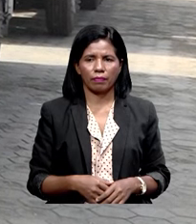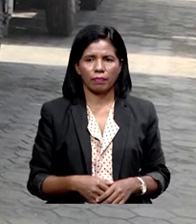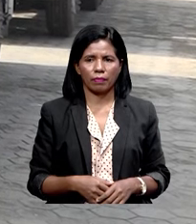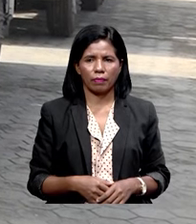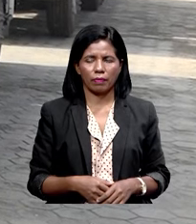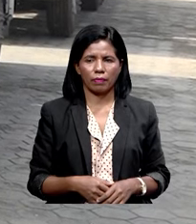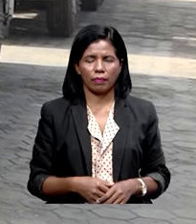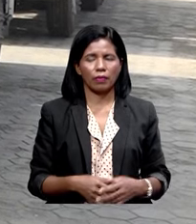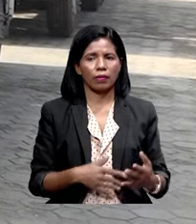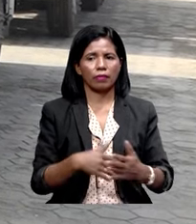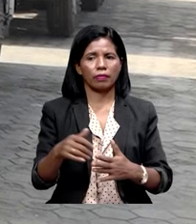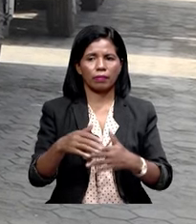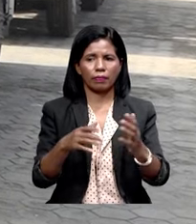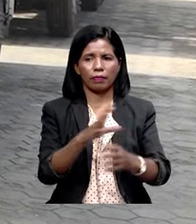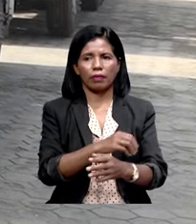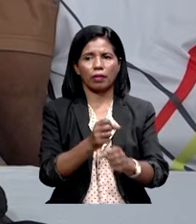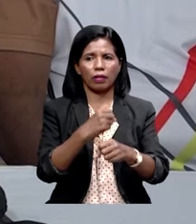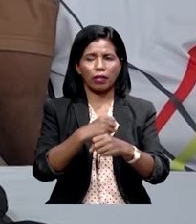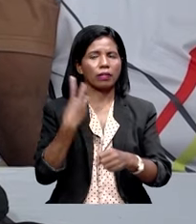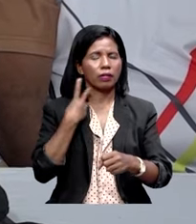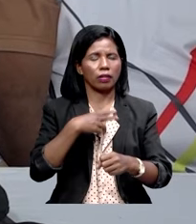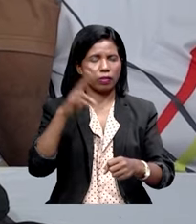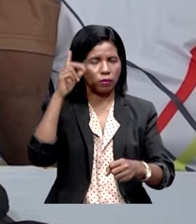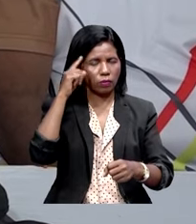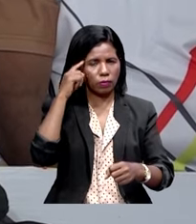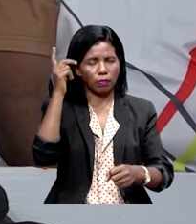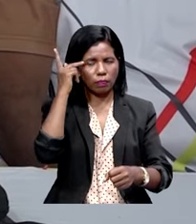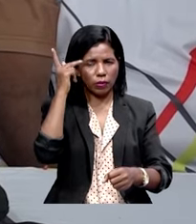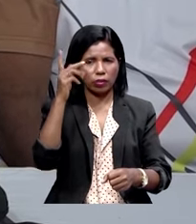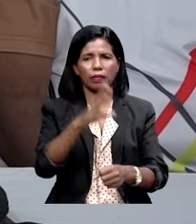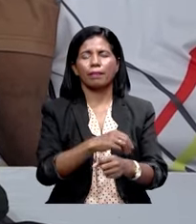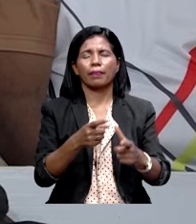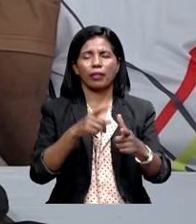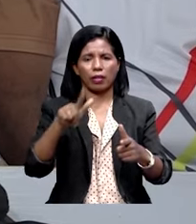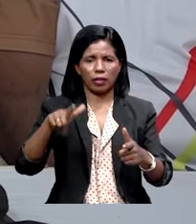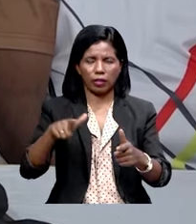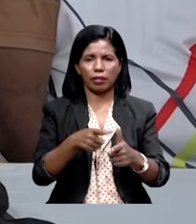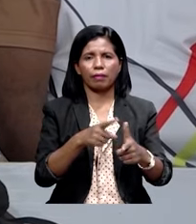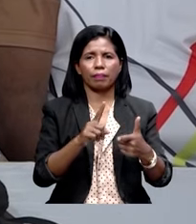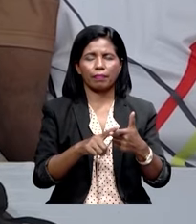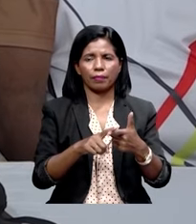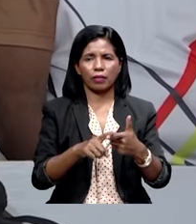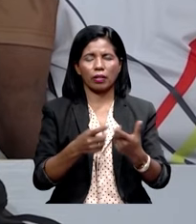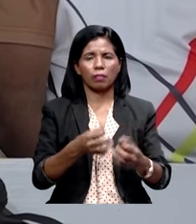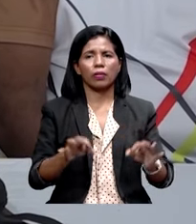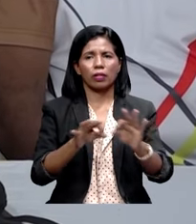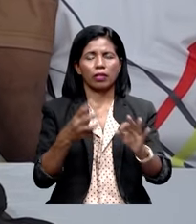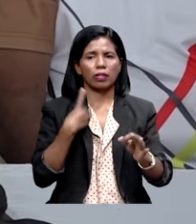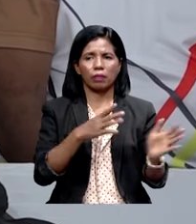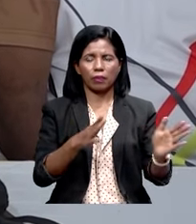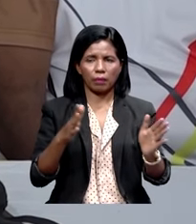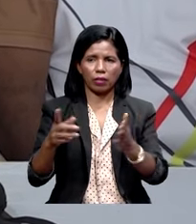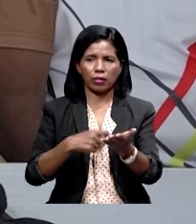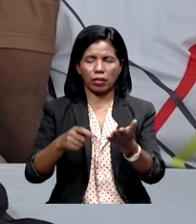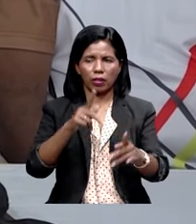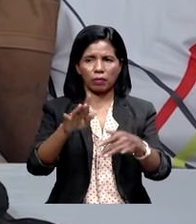ruma halito o humor situa, mas bem urgir quando mente moderno né, importante é preparar ema, treinar ema para